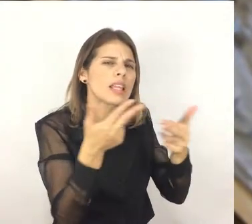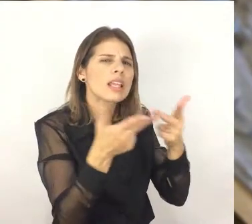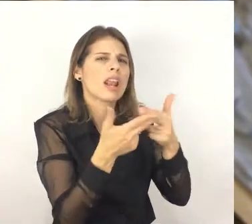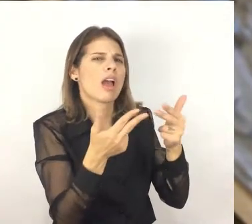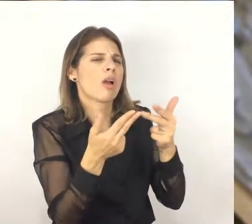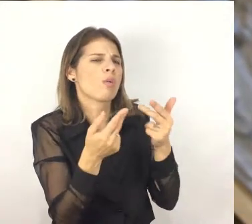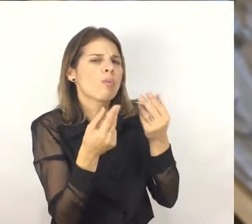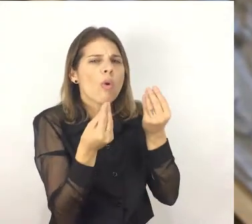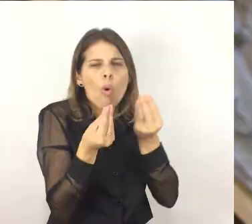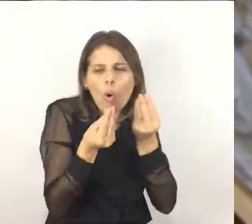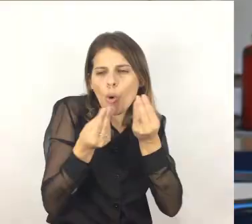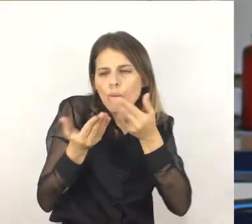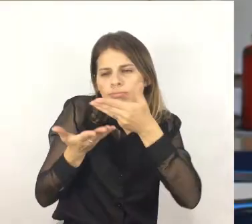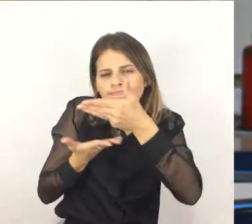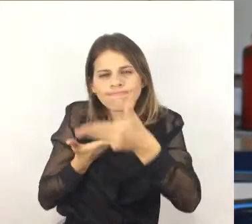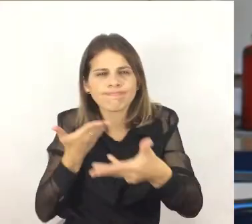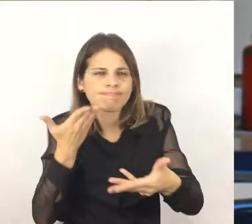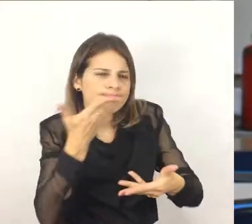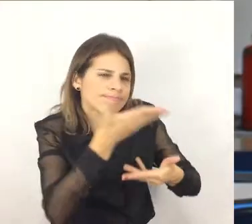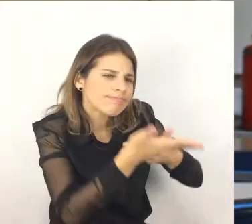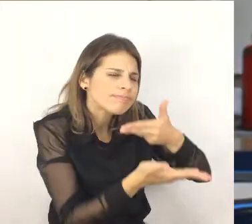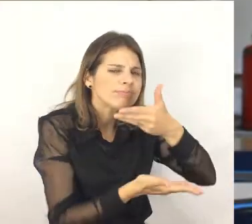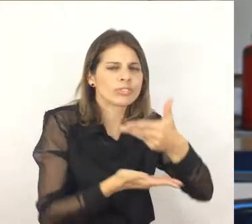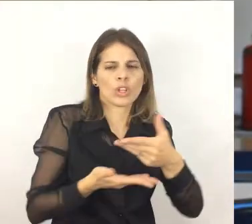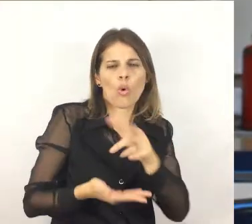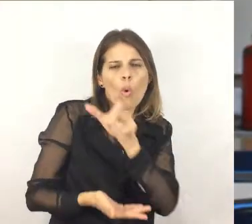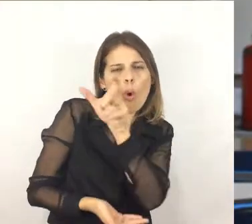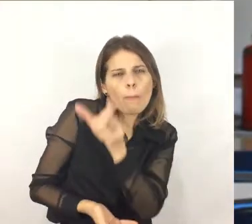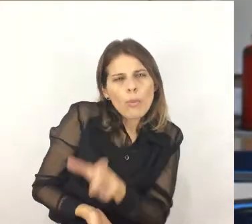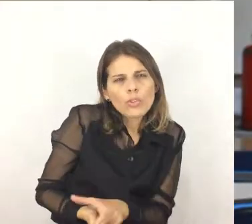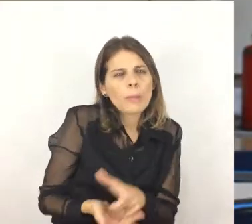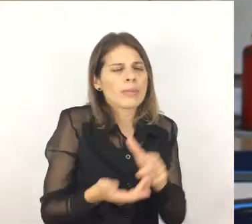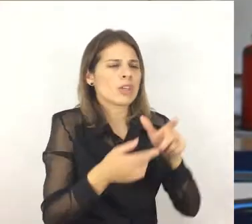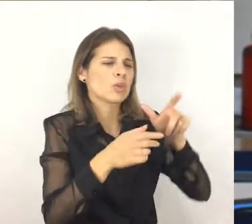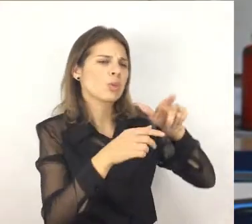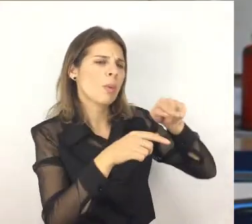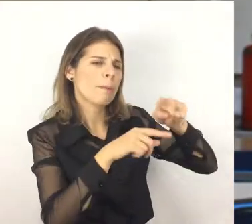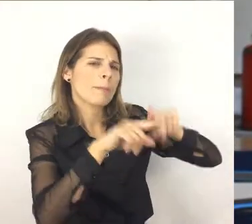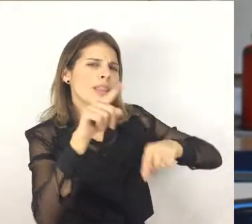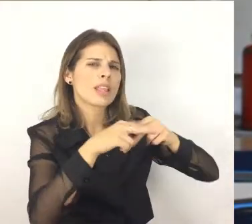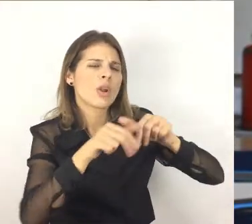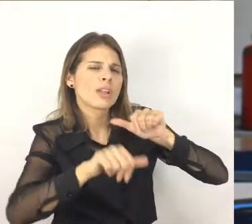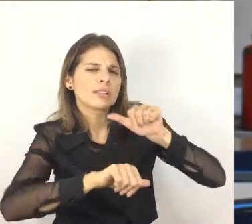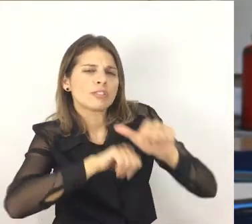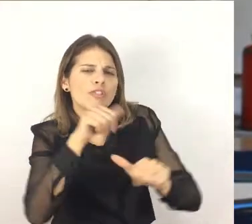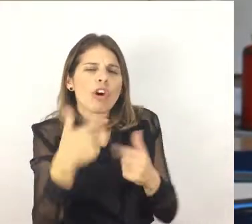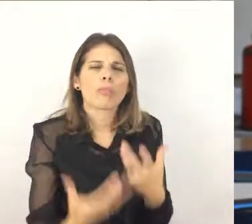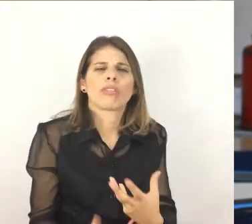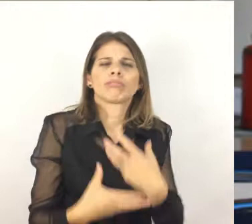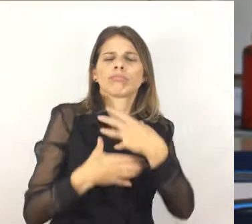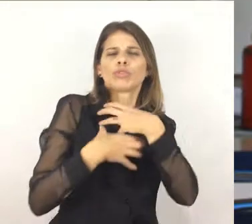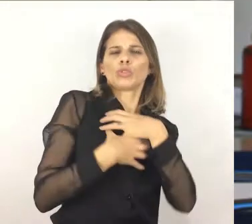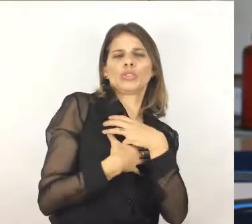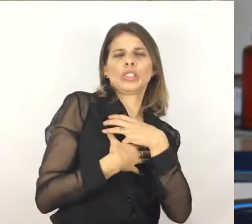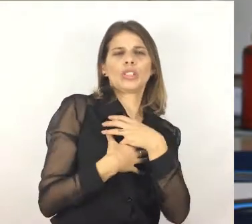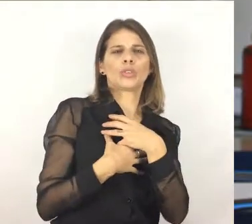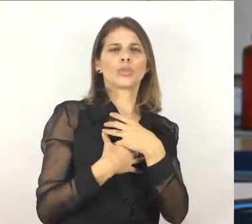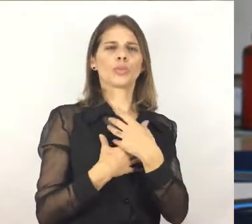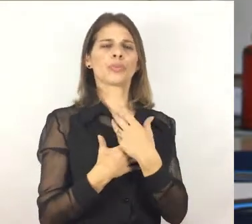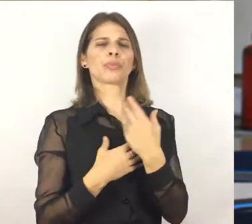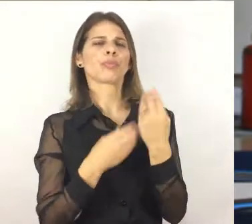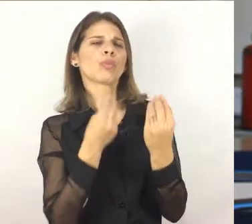tempo moldável e moldante. Uma terceira etapa desse processo, que seriam